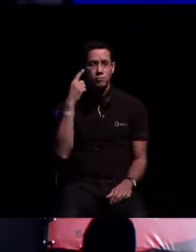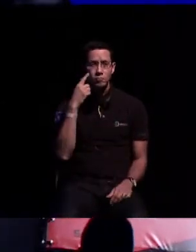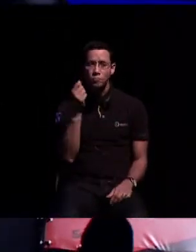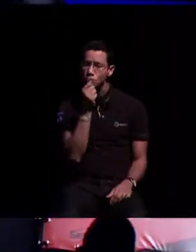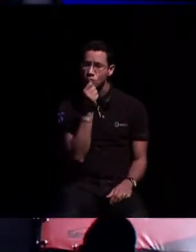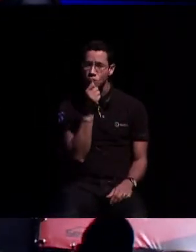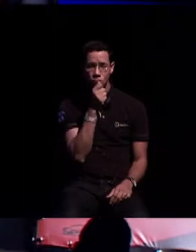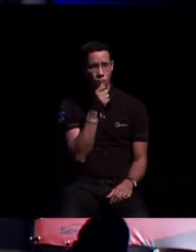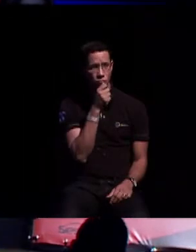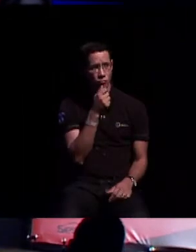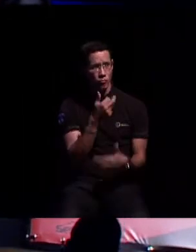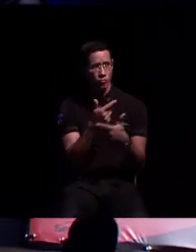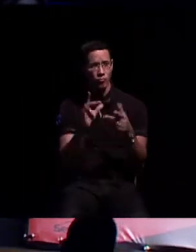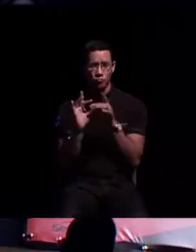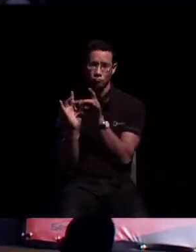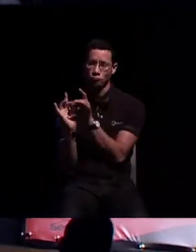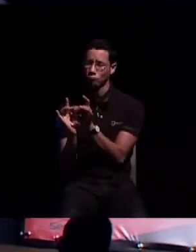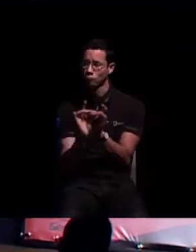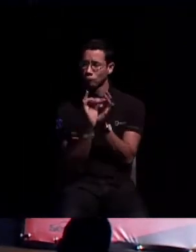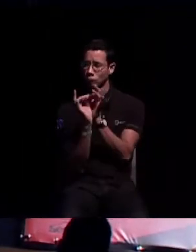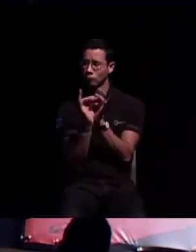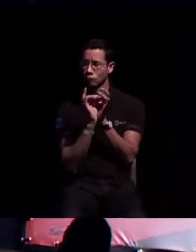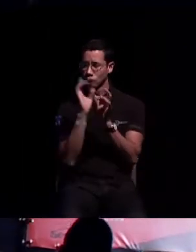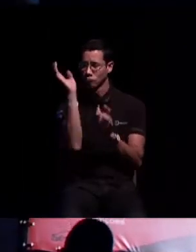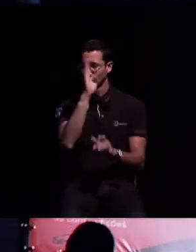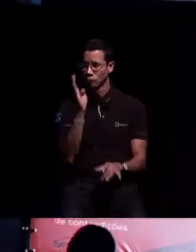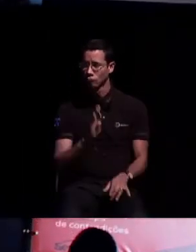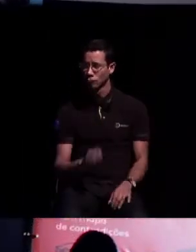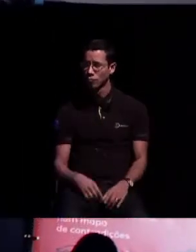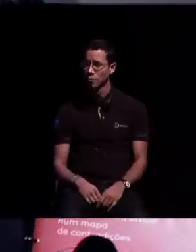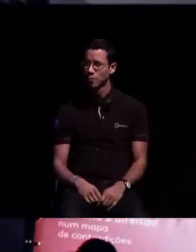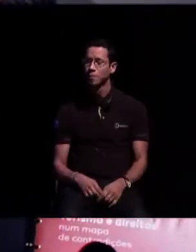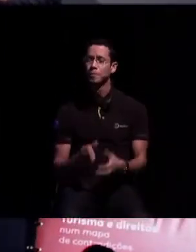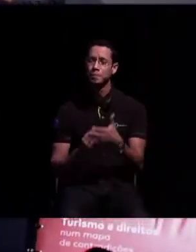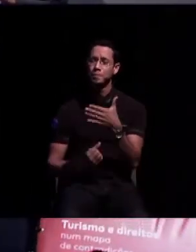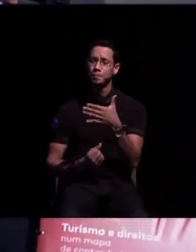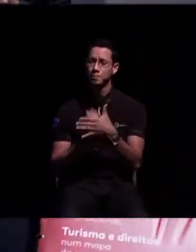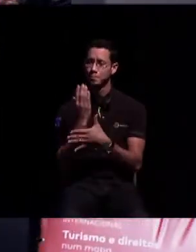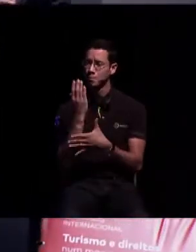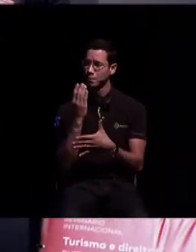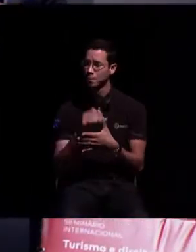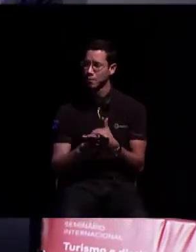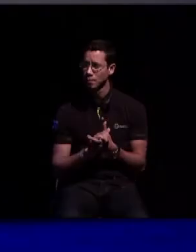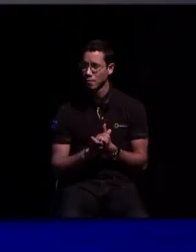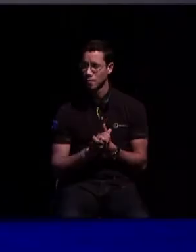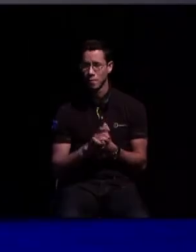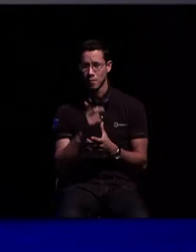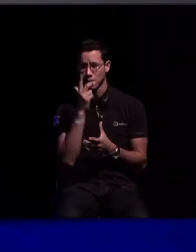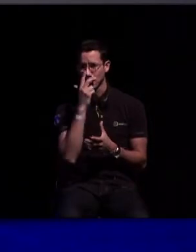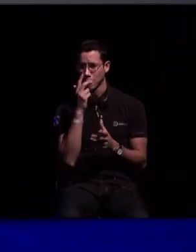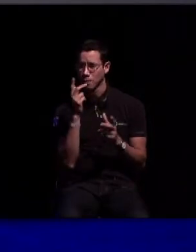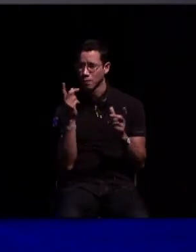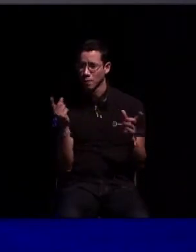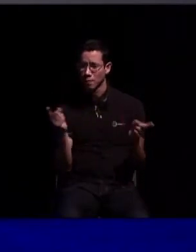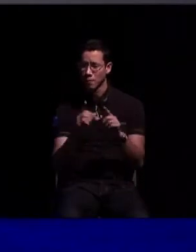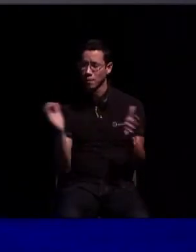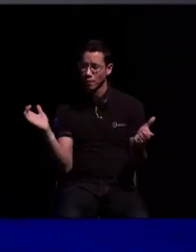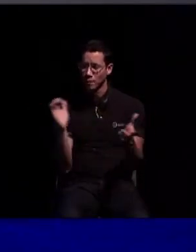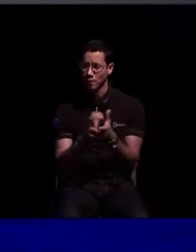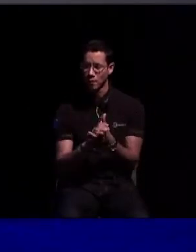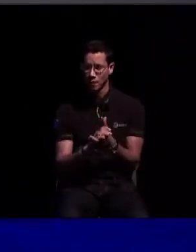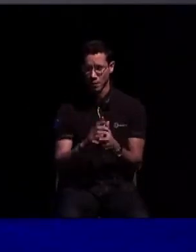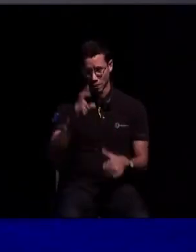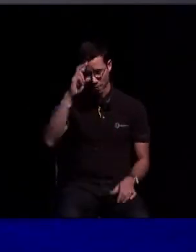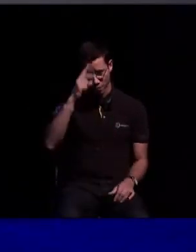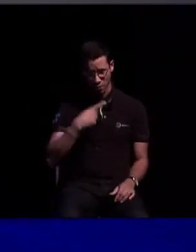brasilidade, de união disso. Isso vai ser montado por uma espécie de um casamento. Eles não se davam bem